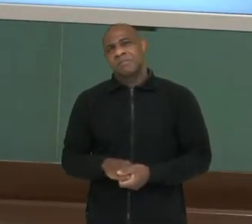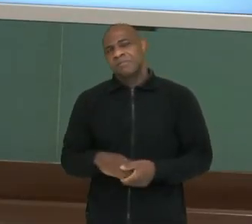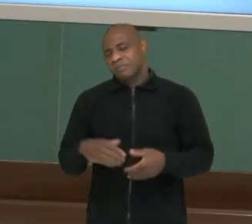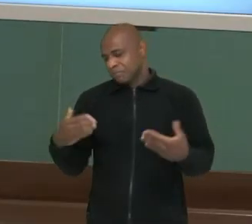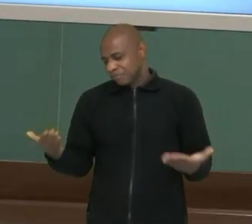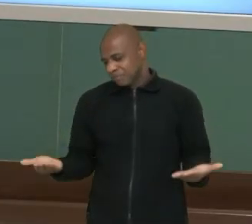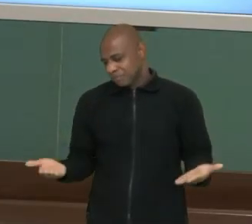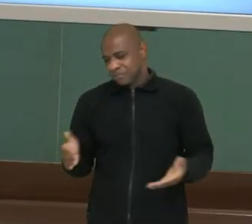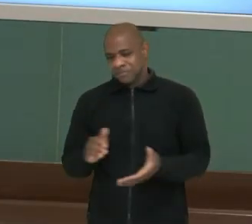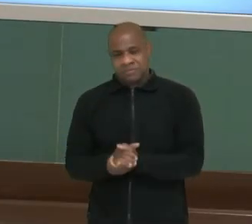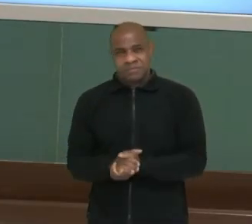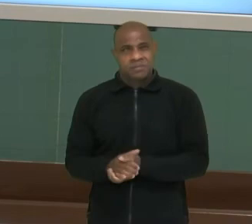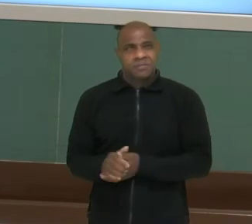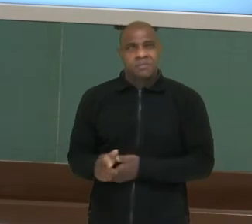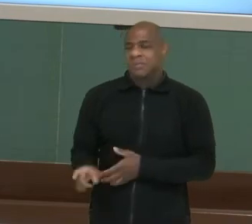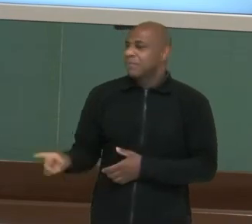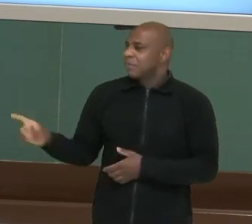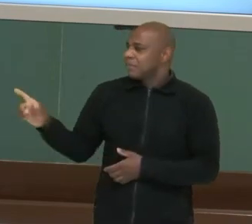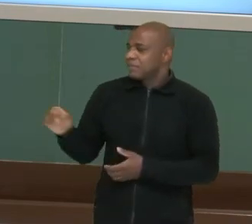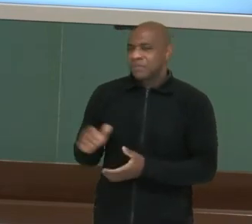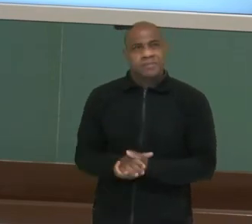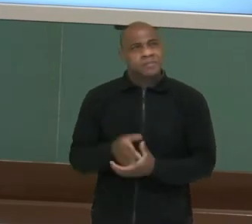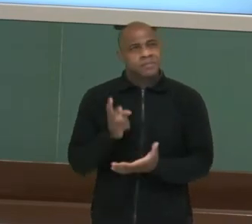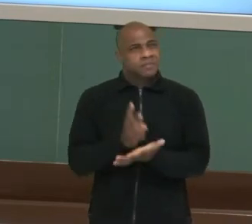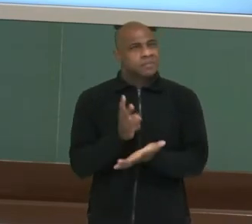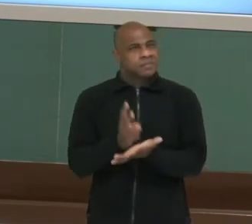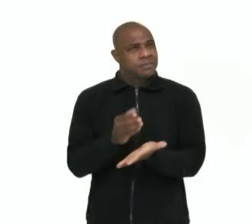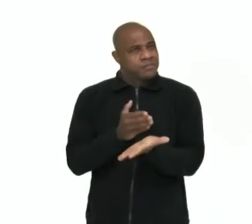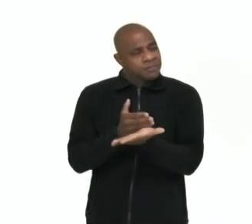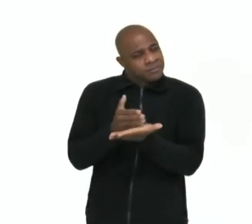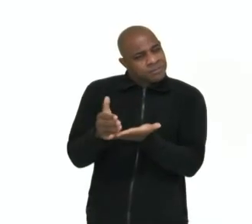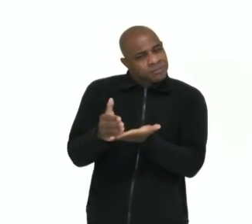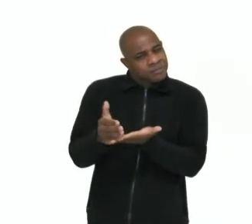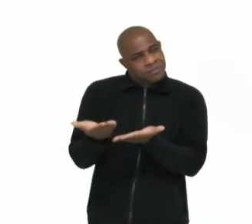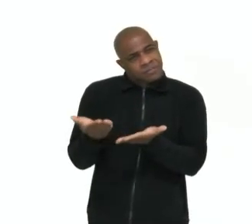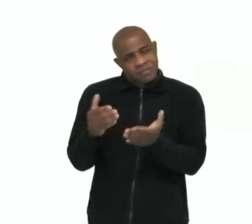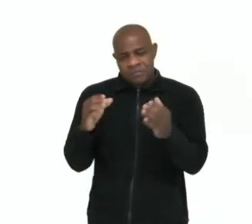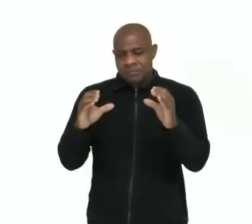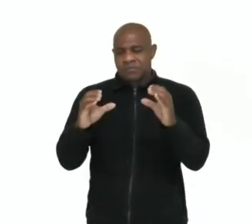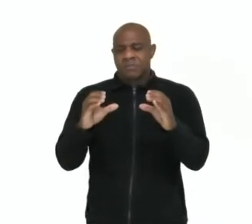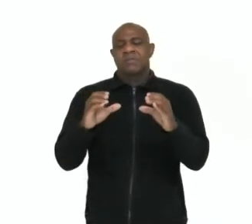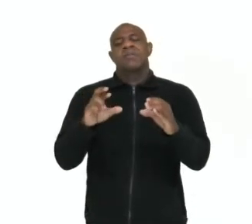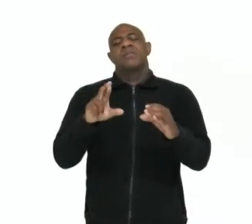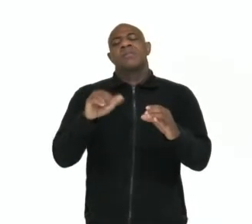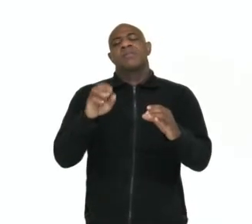isso, olha só a onda de rádio ainda começando, né, falando um pouquinho mais da onda de rádio,